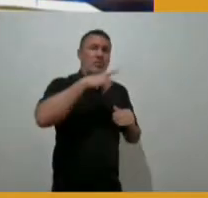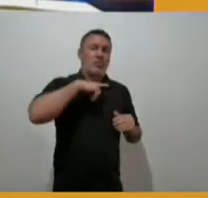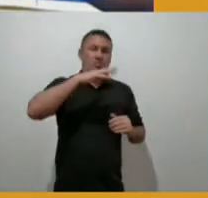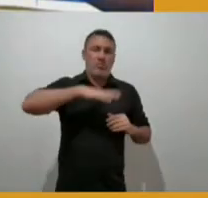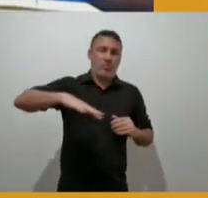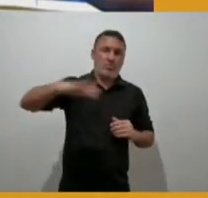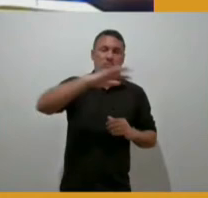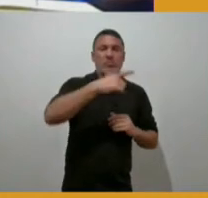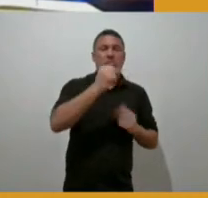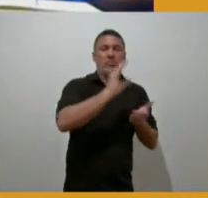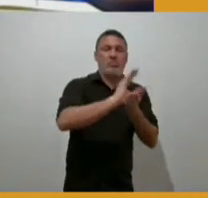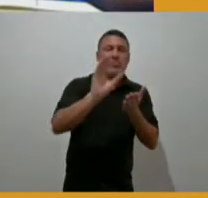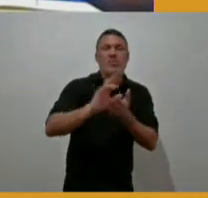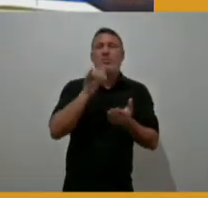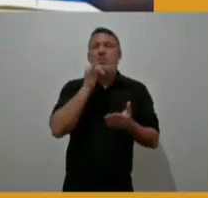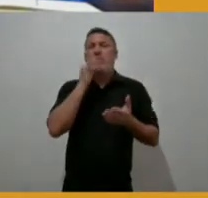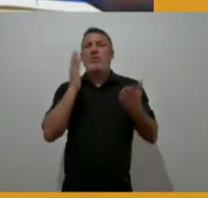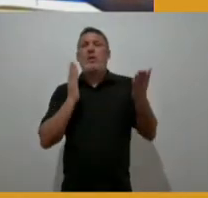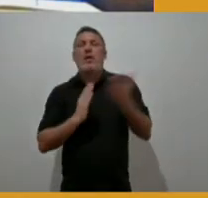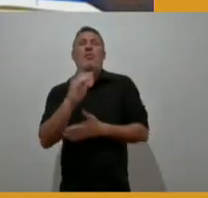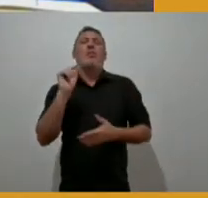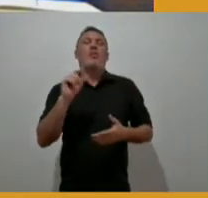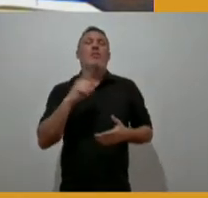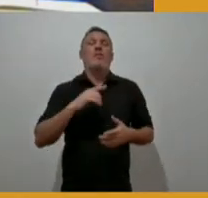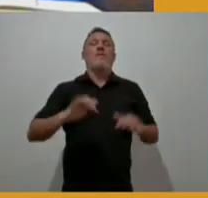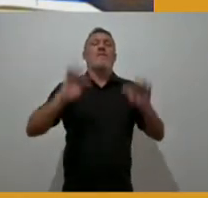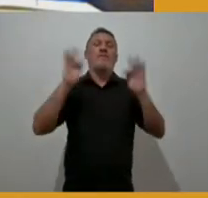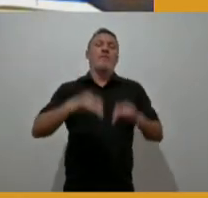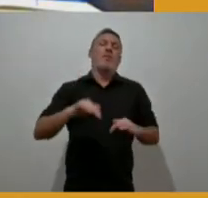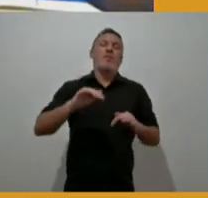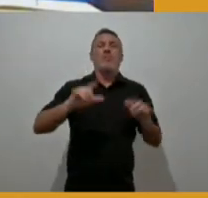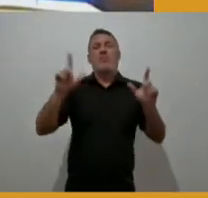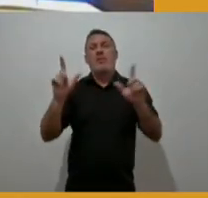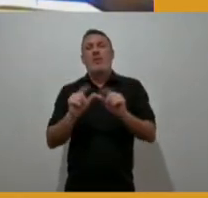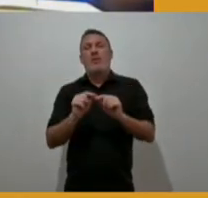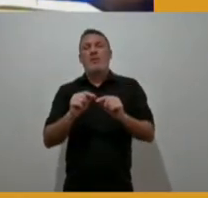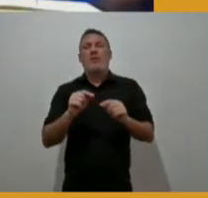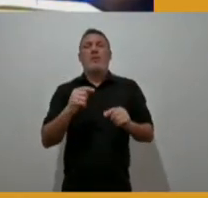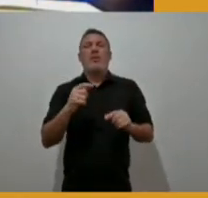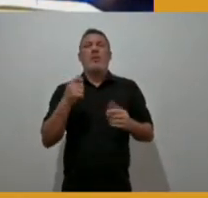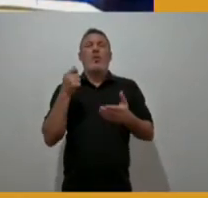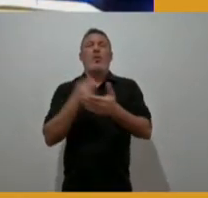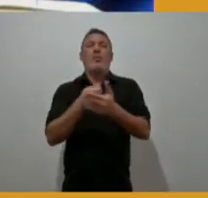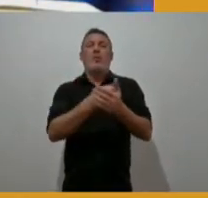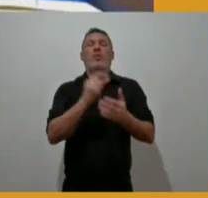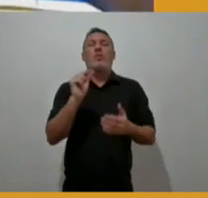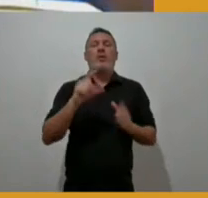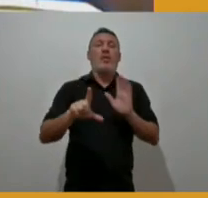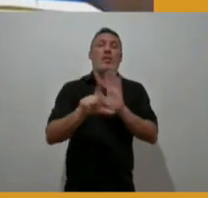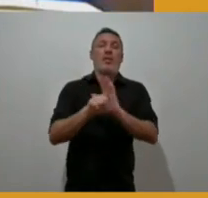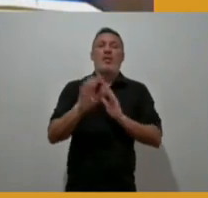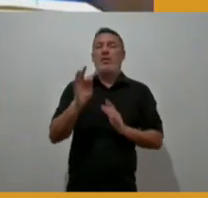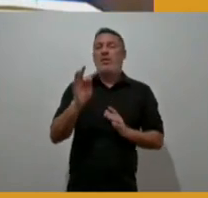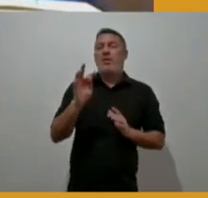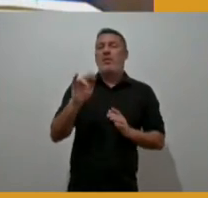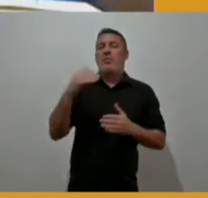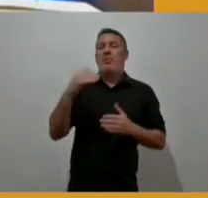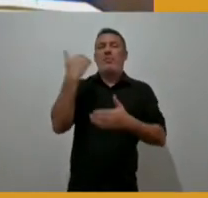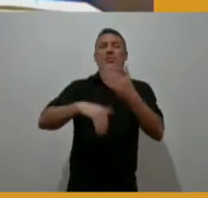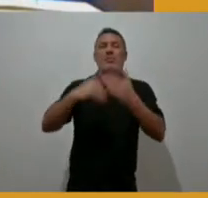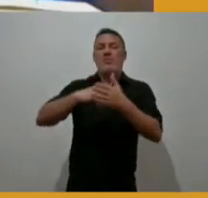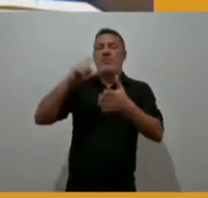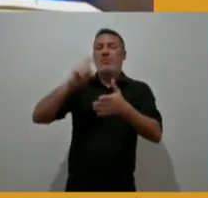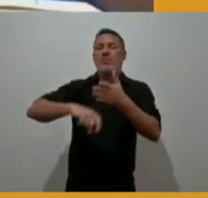por exemplo, o fim ou a redução das obrigações acessórias na área tributária. Uma lei que nós aprovamos que dá um exemplo claro para a redução